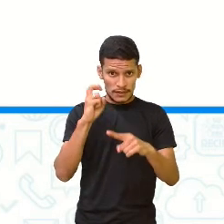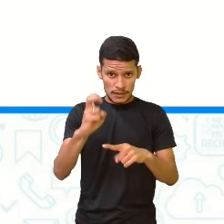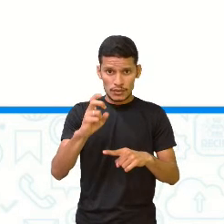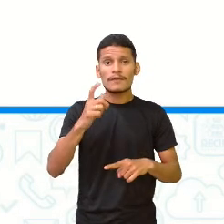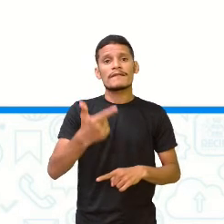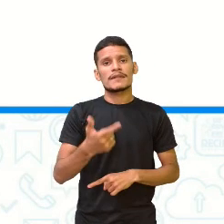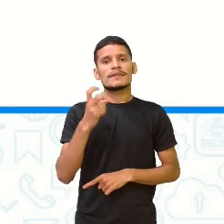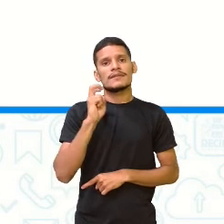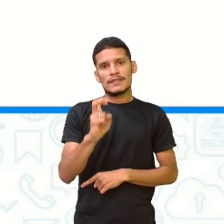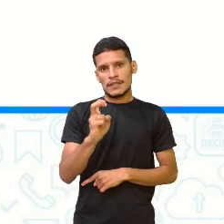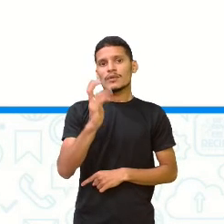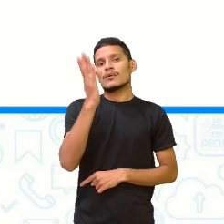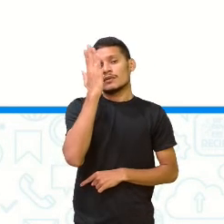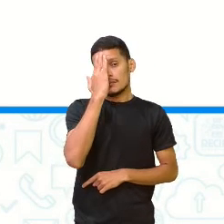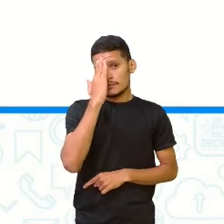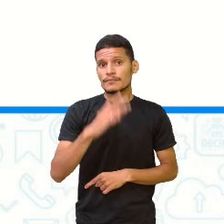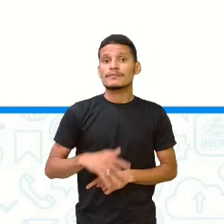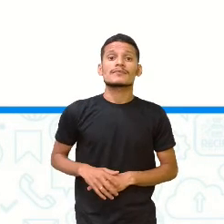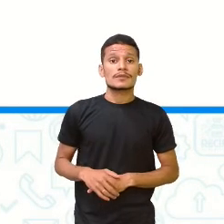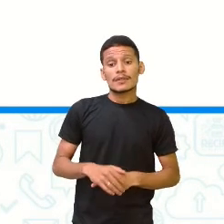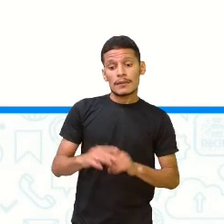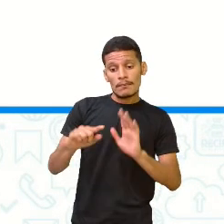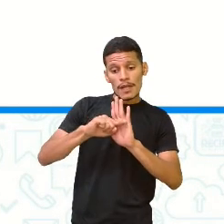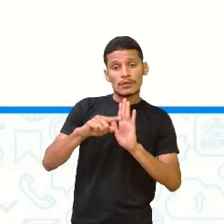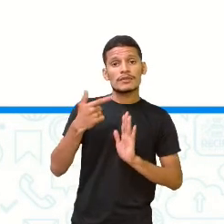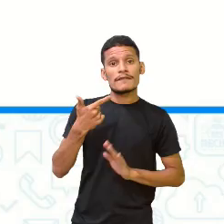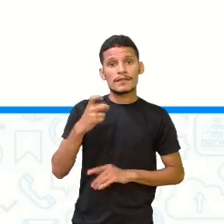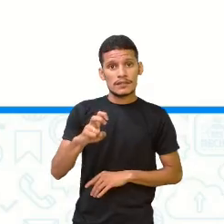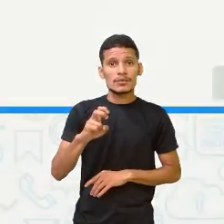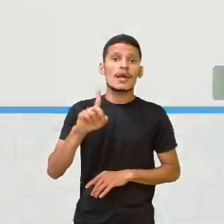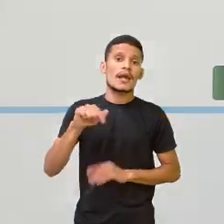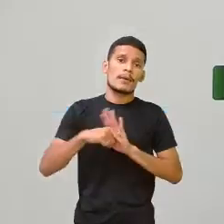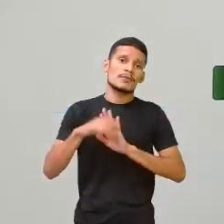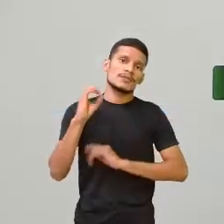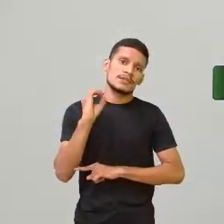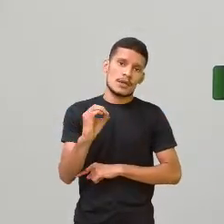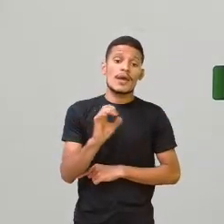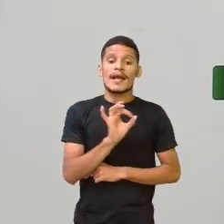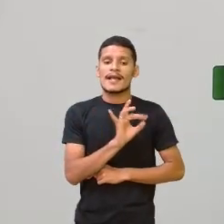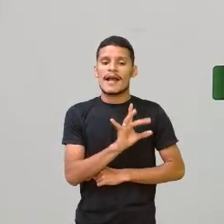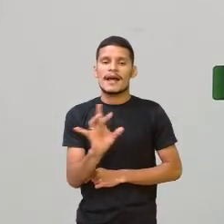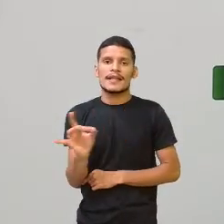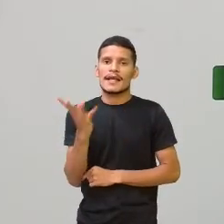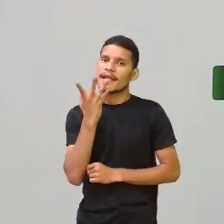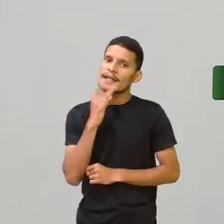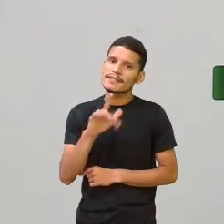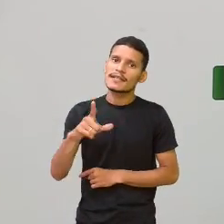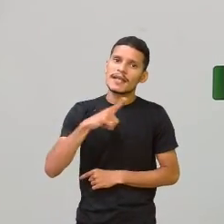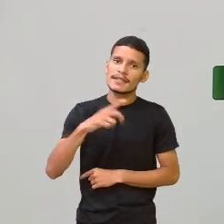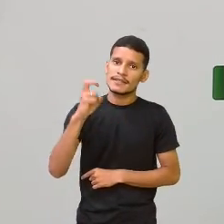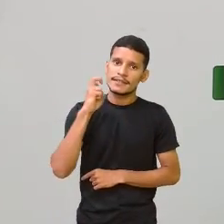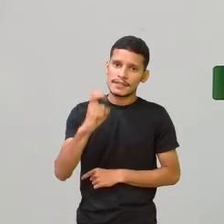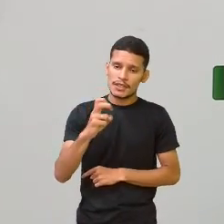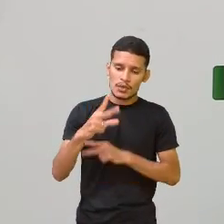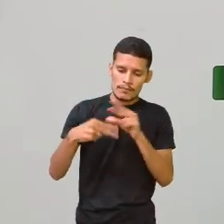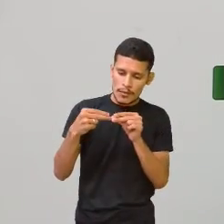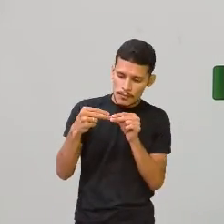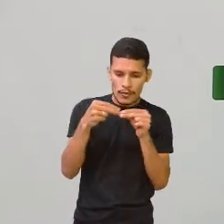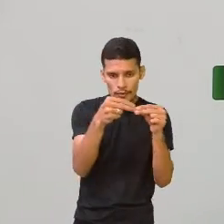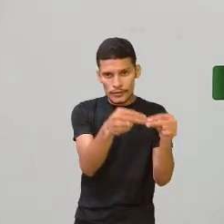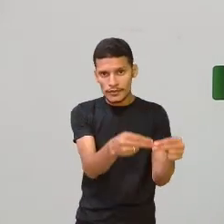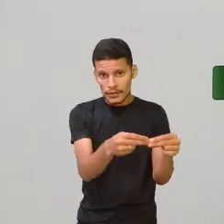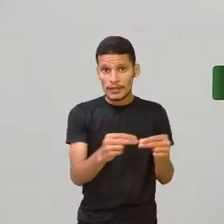5, 25. Menos 25, 0. Então, cada criança ficará com 5